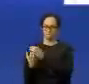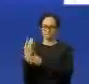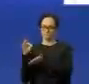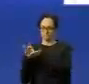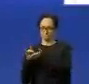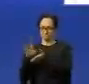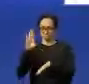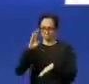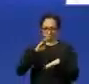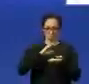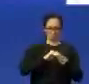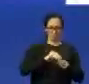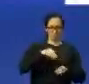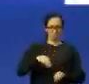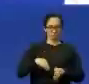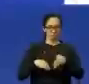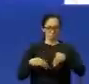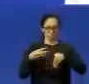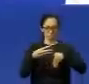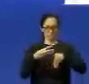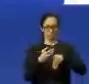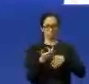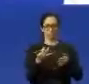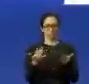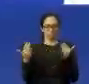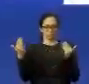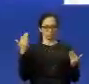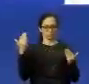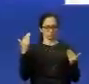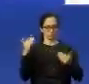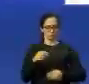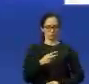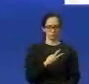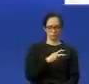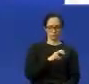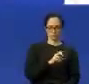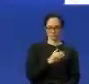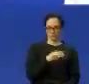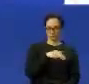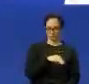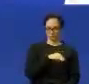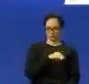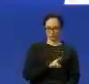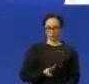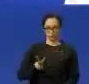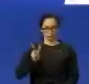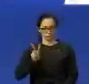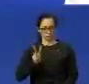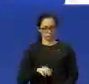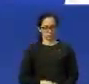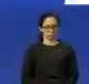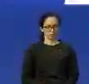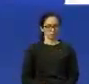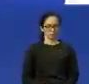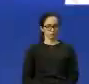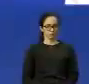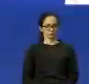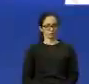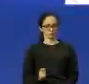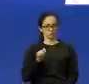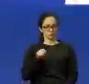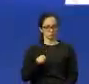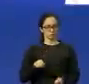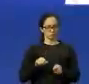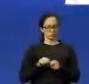metro cúbico, né? Então, você vai fazer aí, no caso, uma relação, né? 25 centímetros cúbicos para V e você eleva aí, no